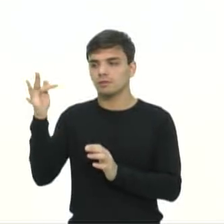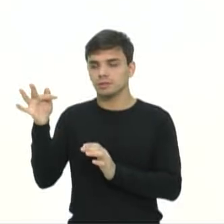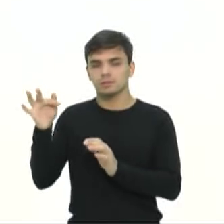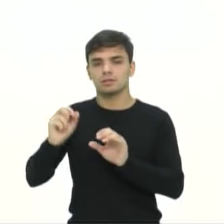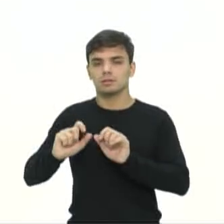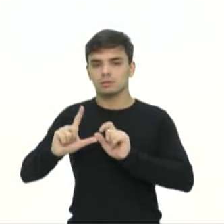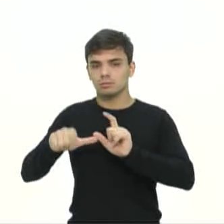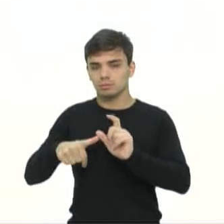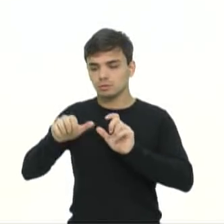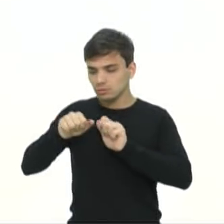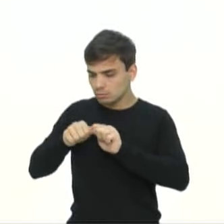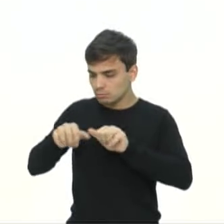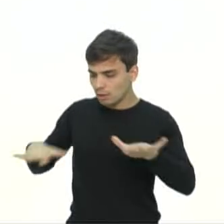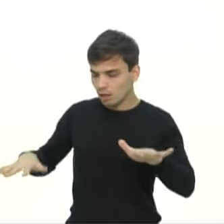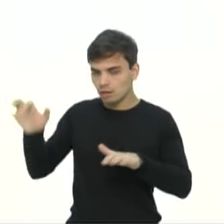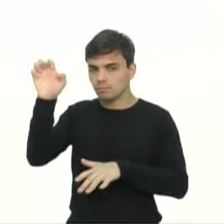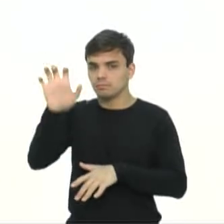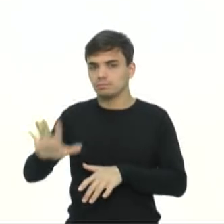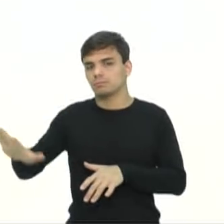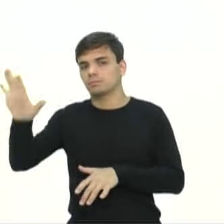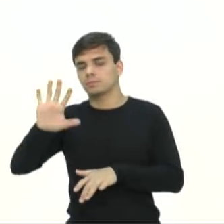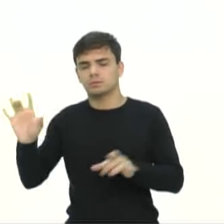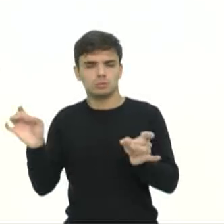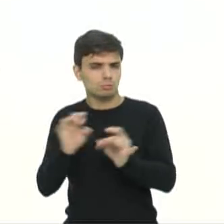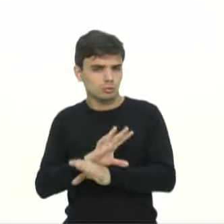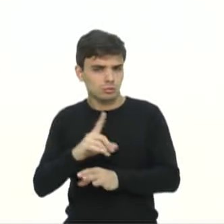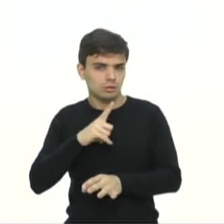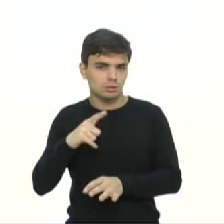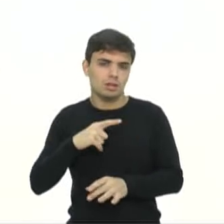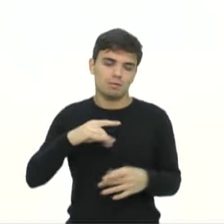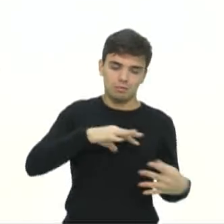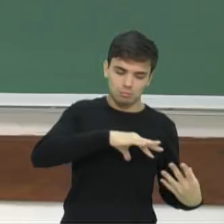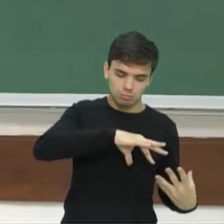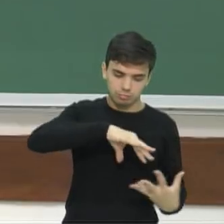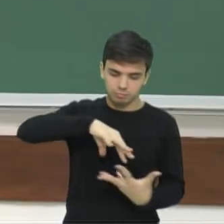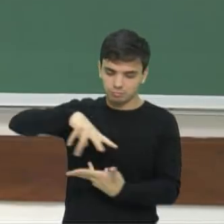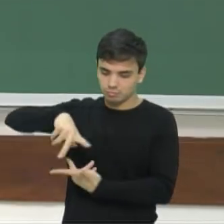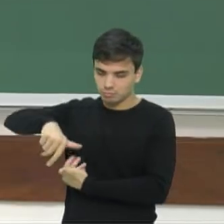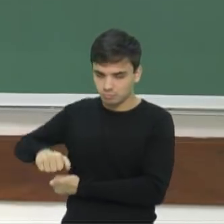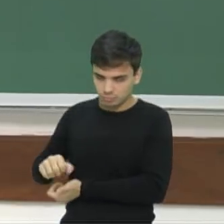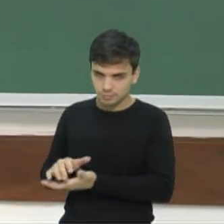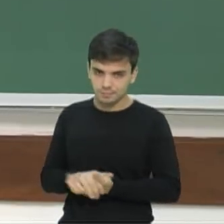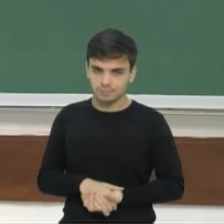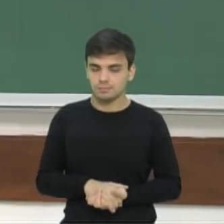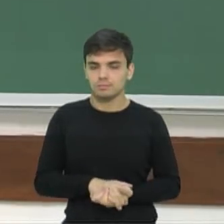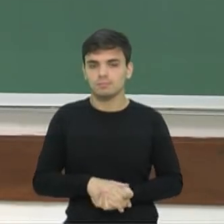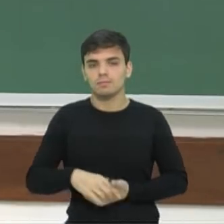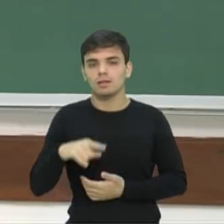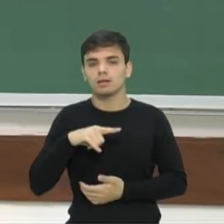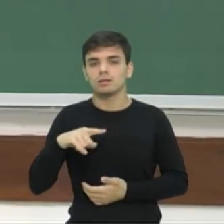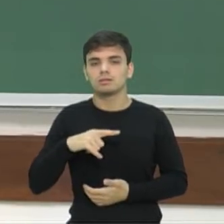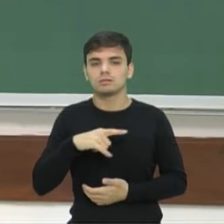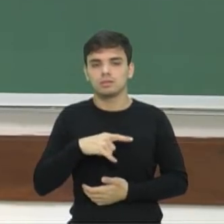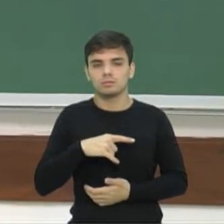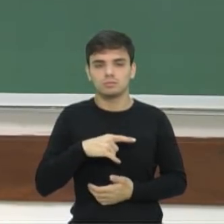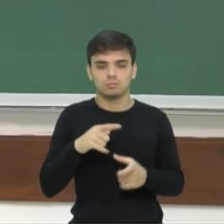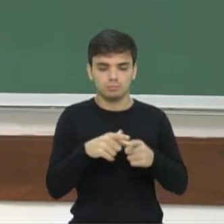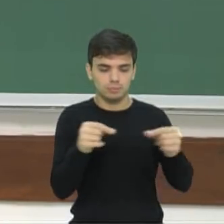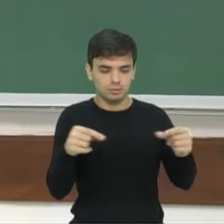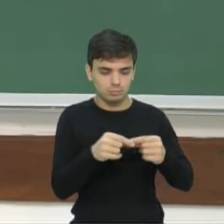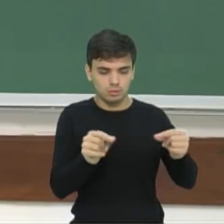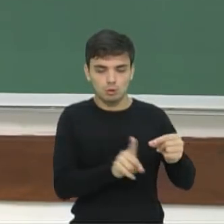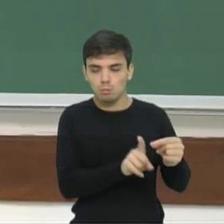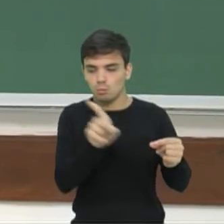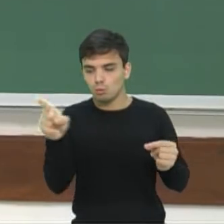Após esses feitos, se popularizou ao redor do mundo. Né? Então, temos ali a difusão na Inglaterra, então sai do Japão, vai para a